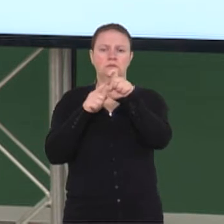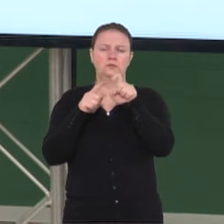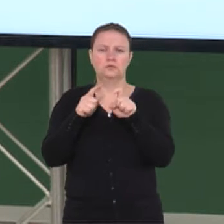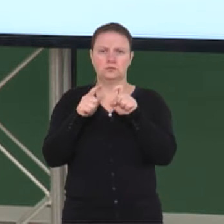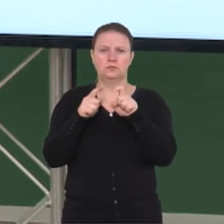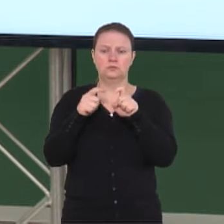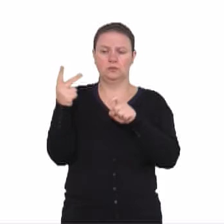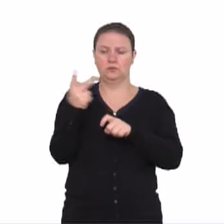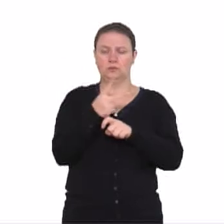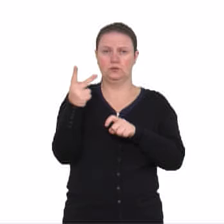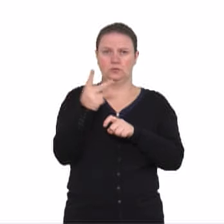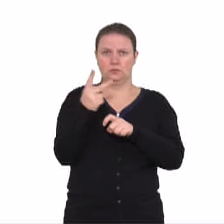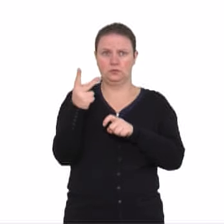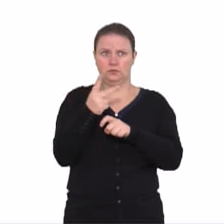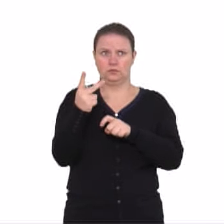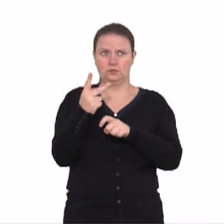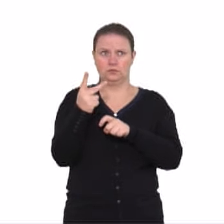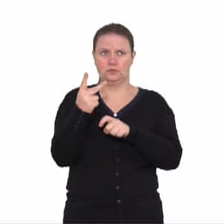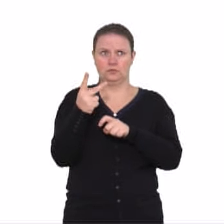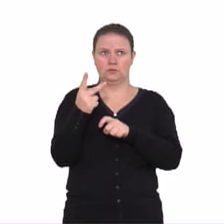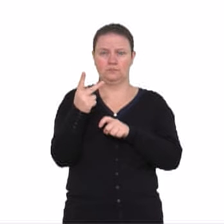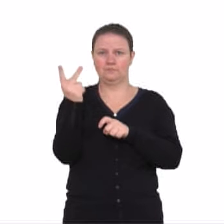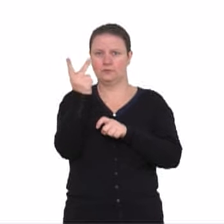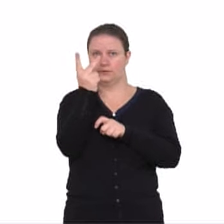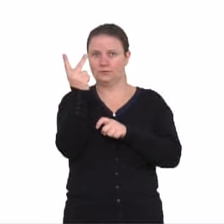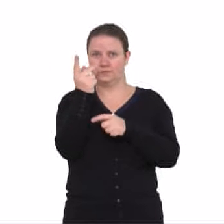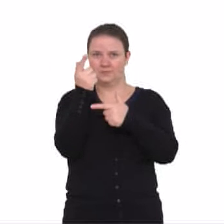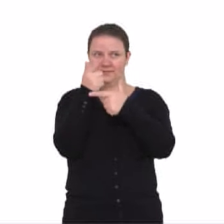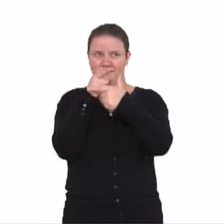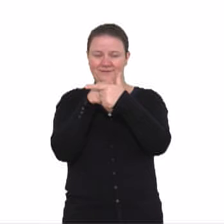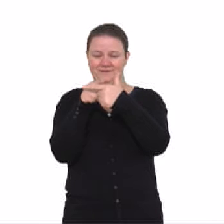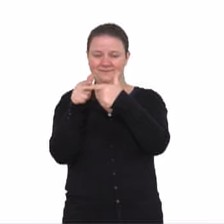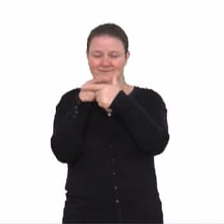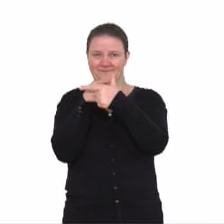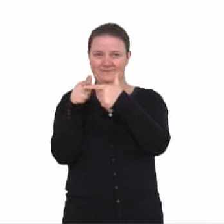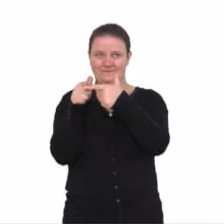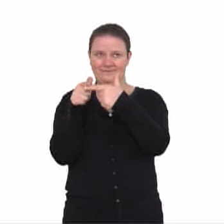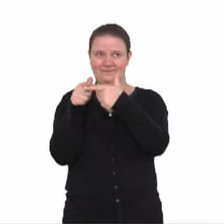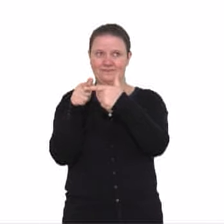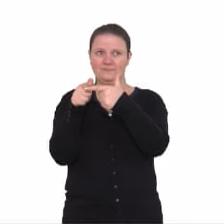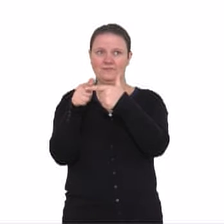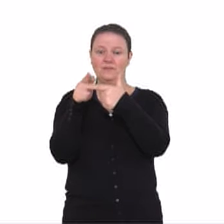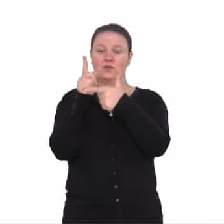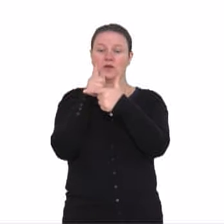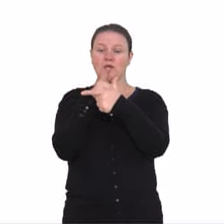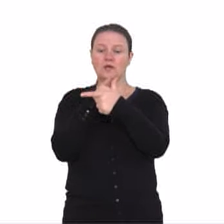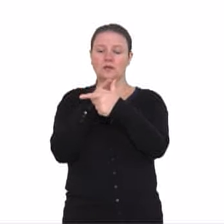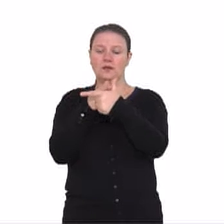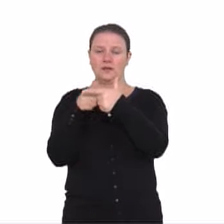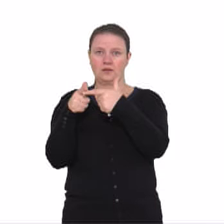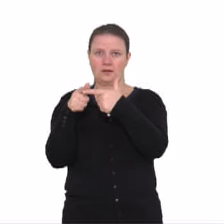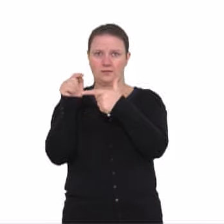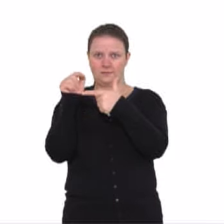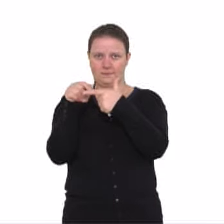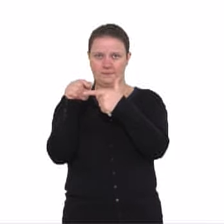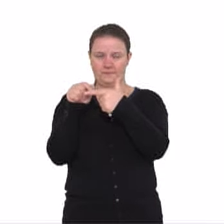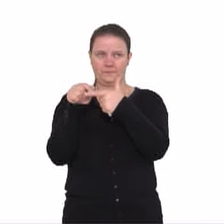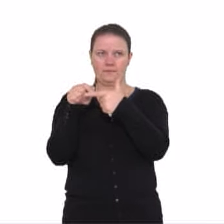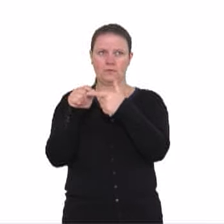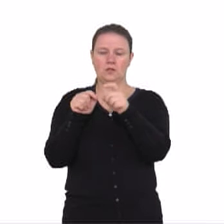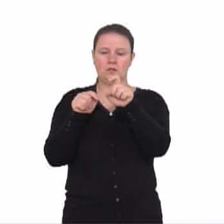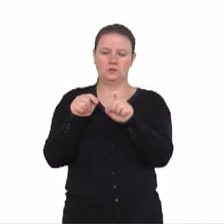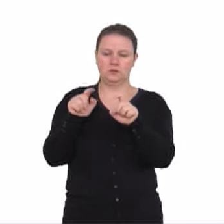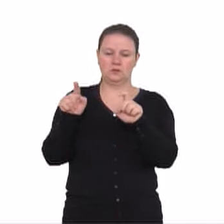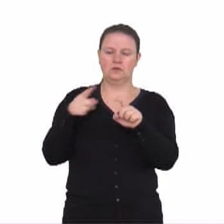dois elementos do meu binômio aqui, né? Meu polinômio binômio, que está dentro da chave ou divisor. X vezes x